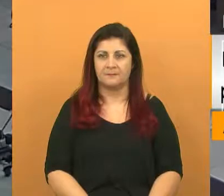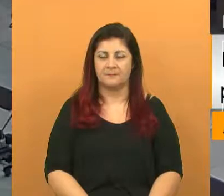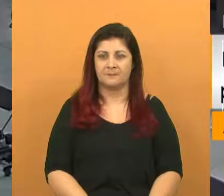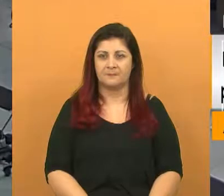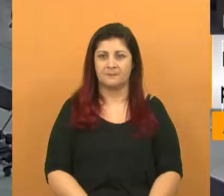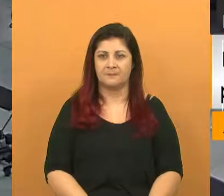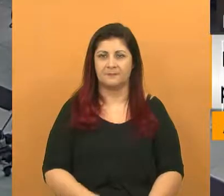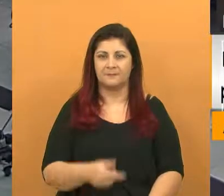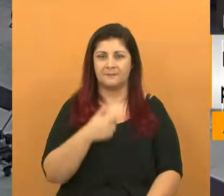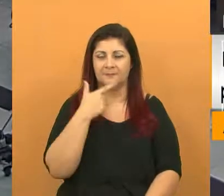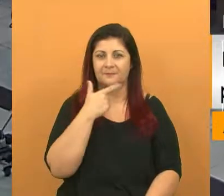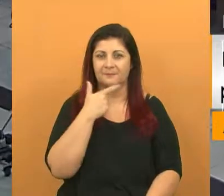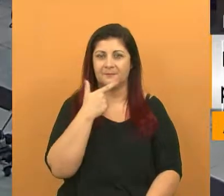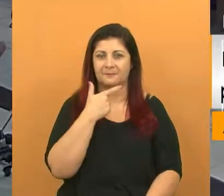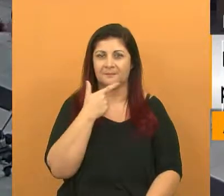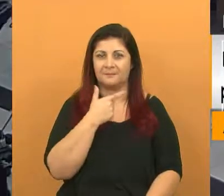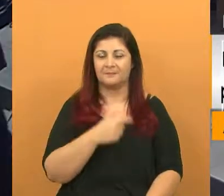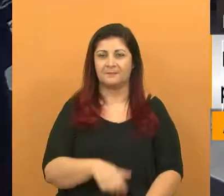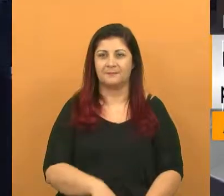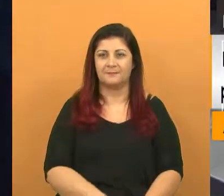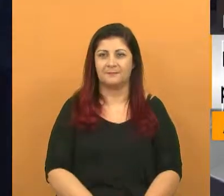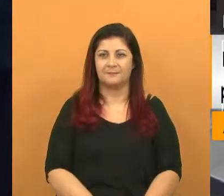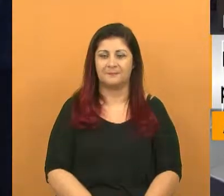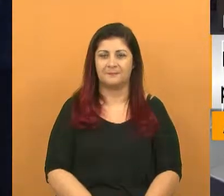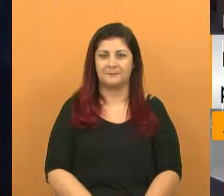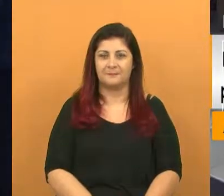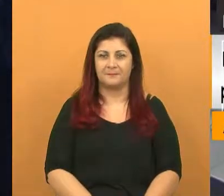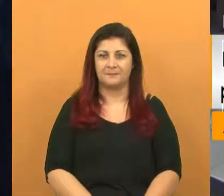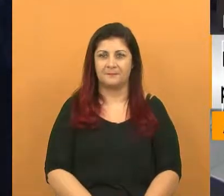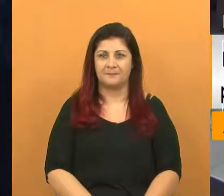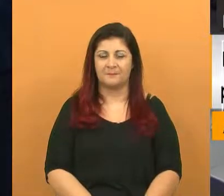O projeto está em discussão.